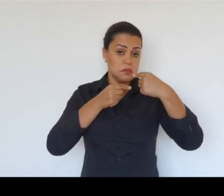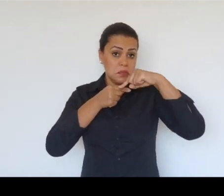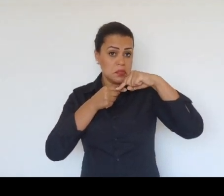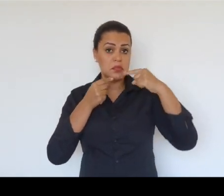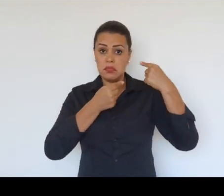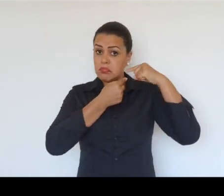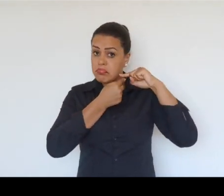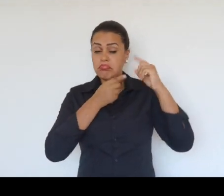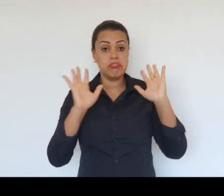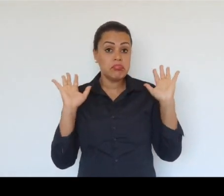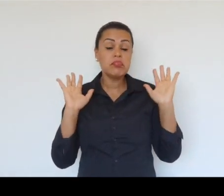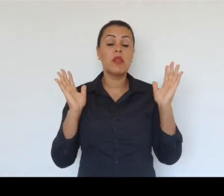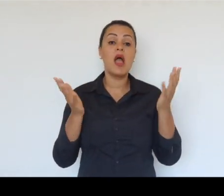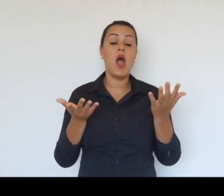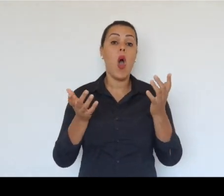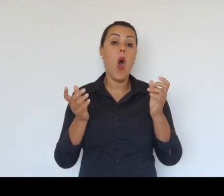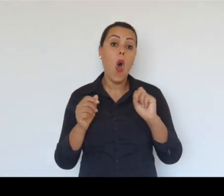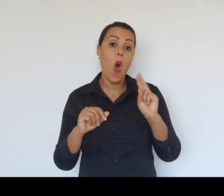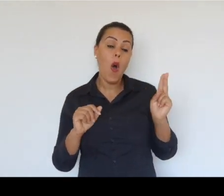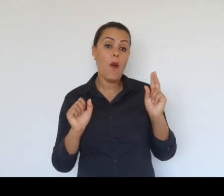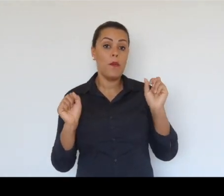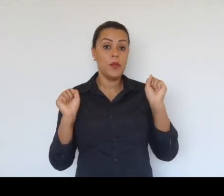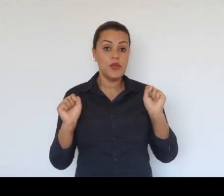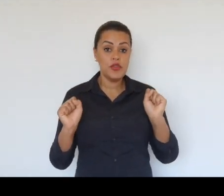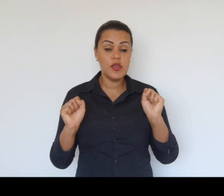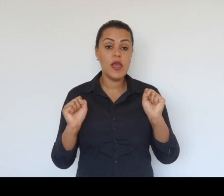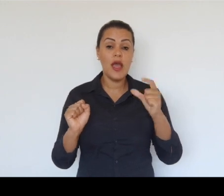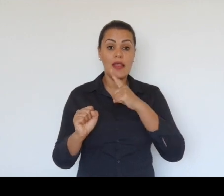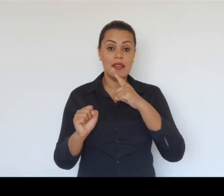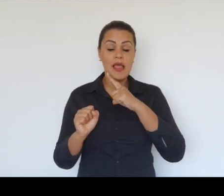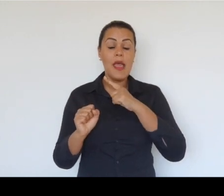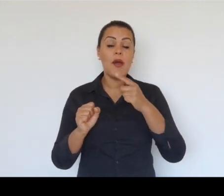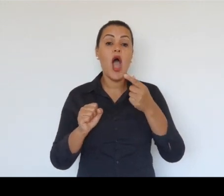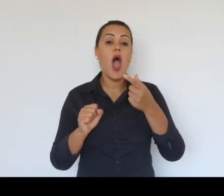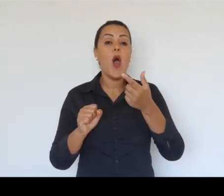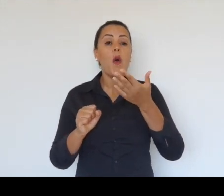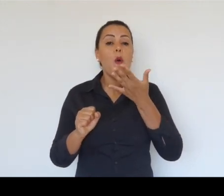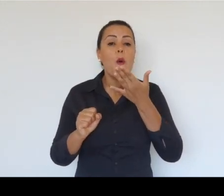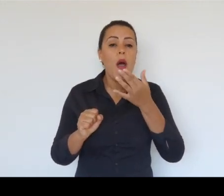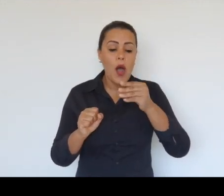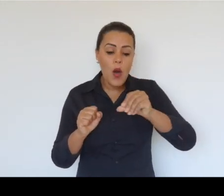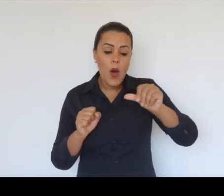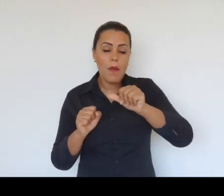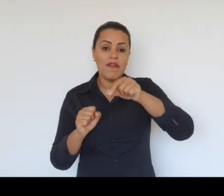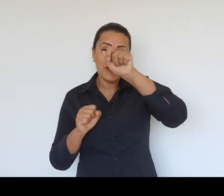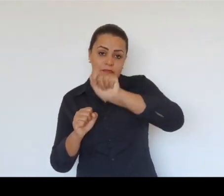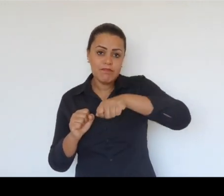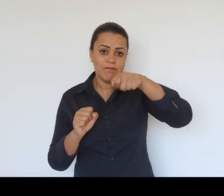pele, ou eles poderiam ser usados em associação com corante para fazer marcas, né?